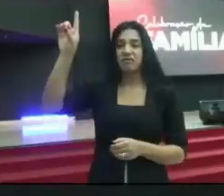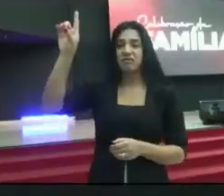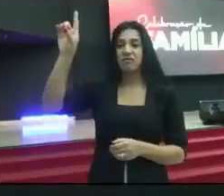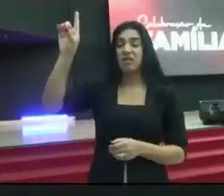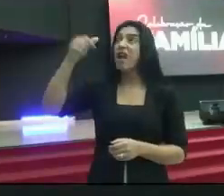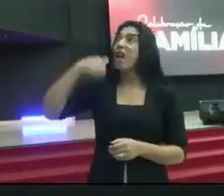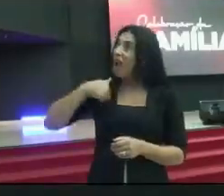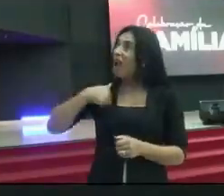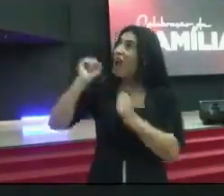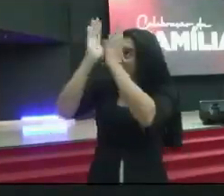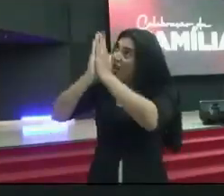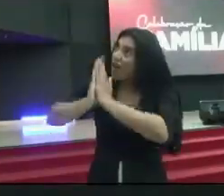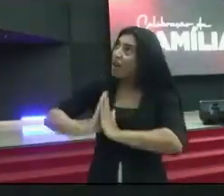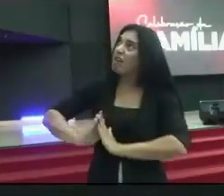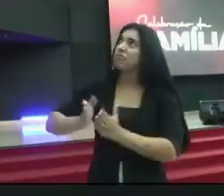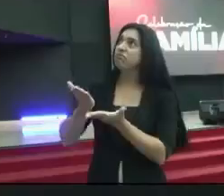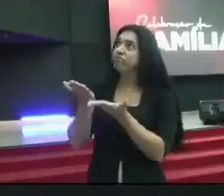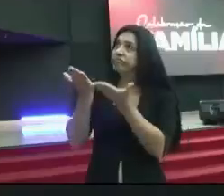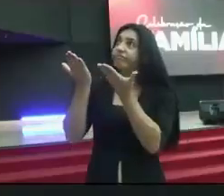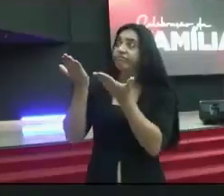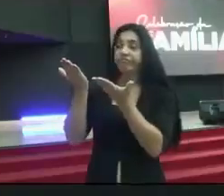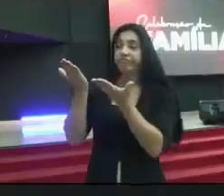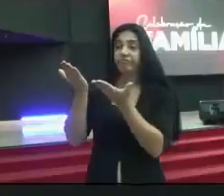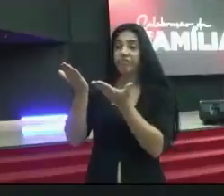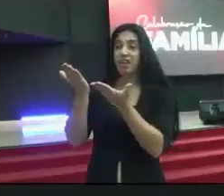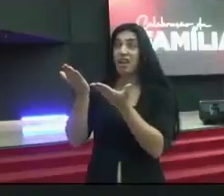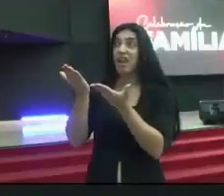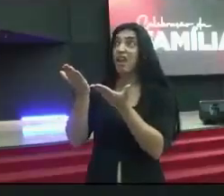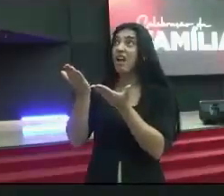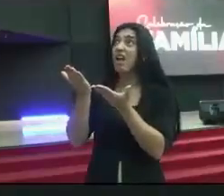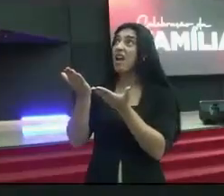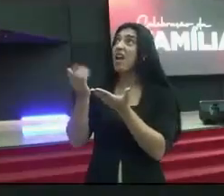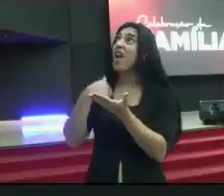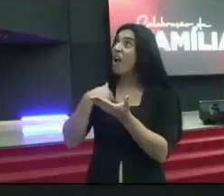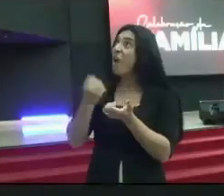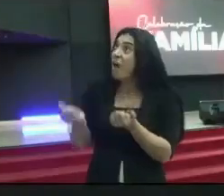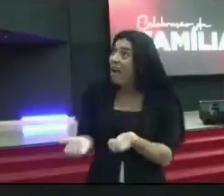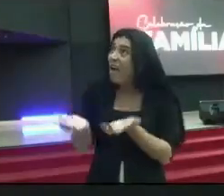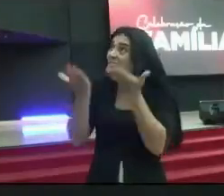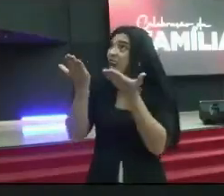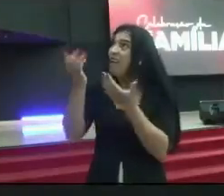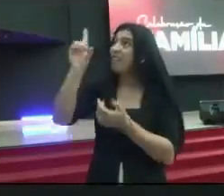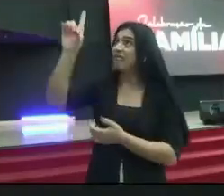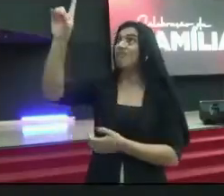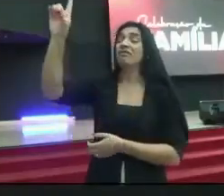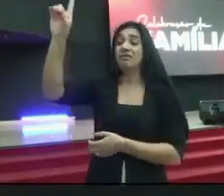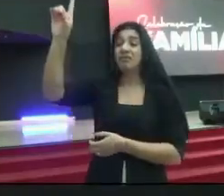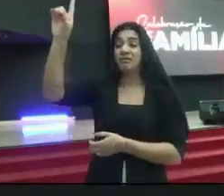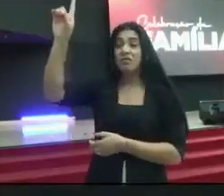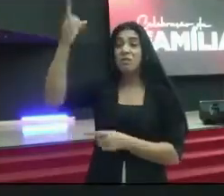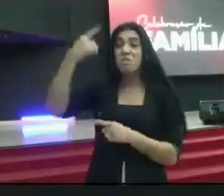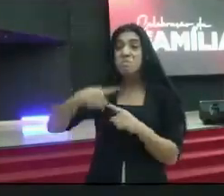Eu te adoro. Eu te exalto.